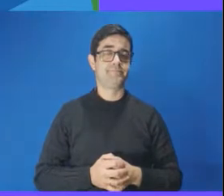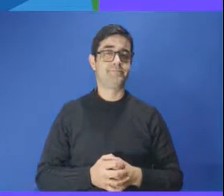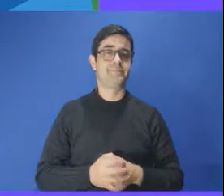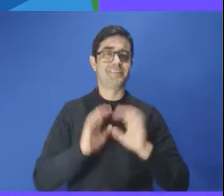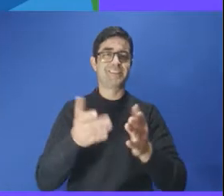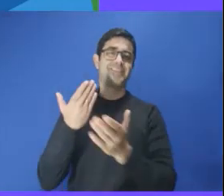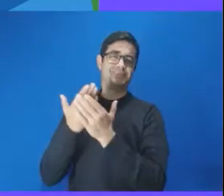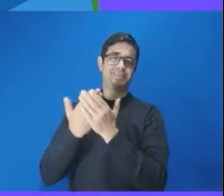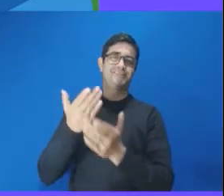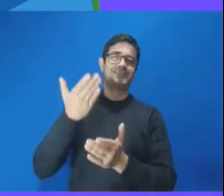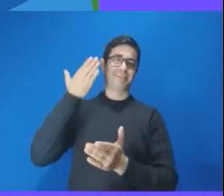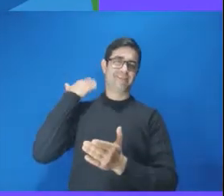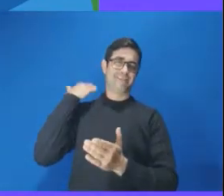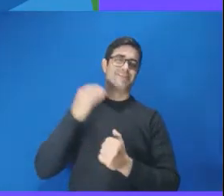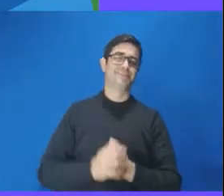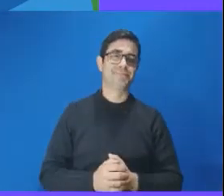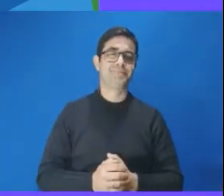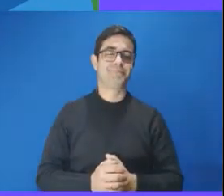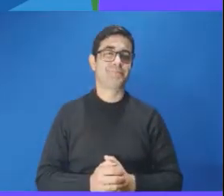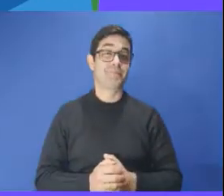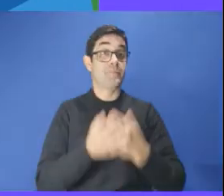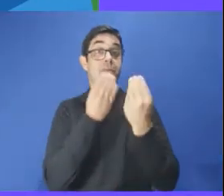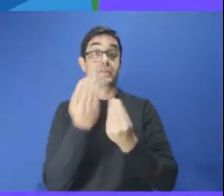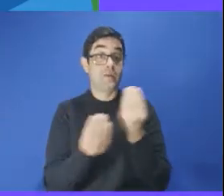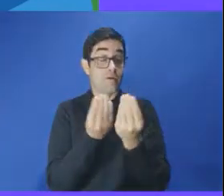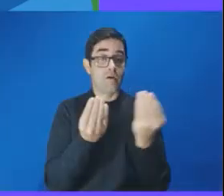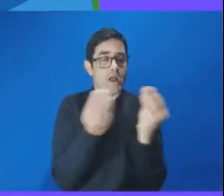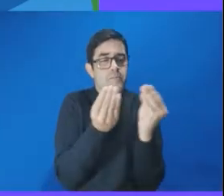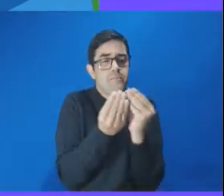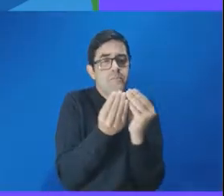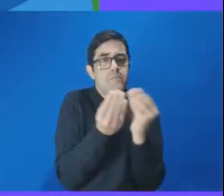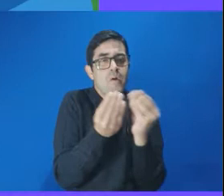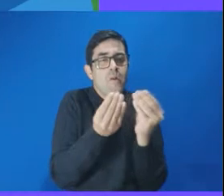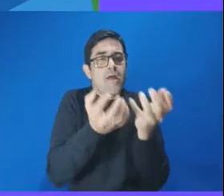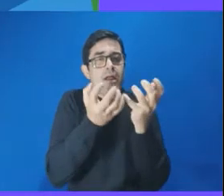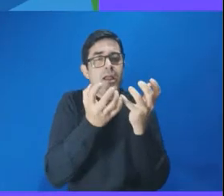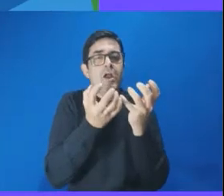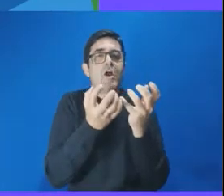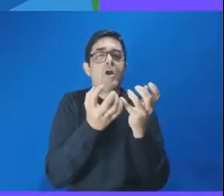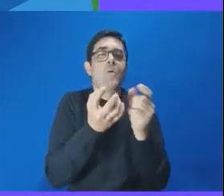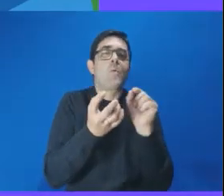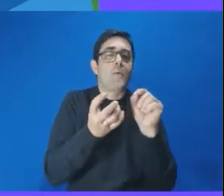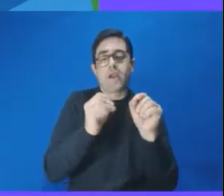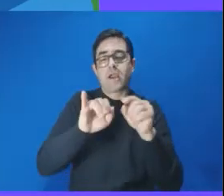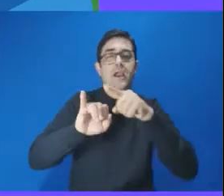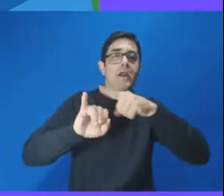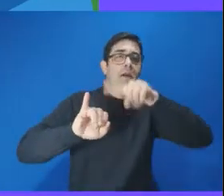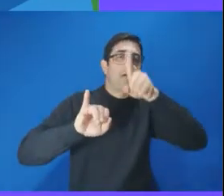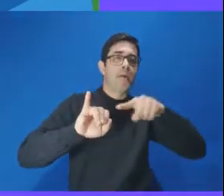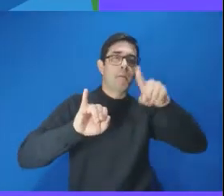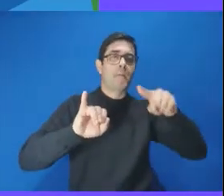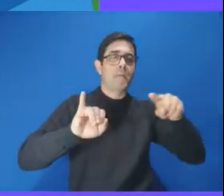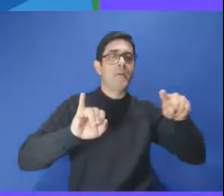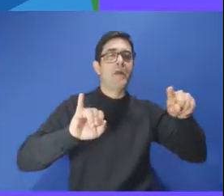Então, para se livrar dessa energia extra, as moléculas emitem infravermelho. E esse infravermelho seria